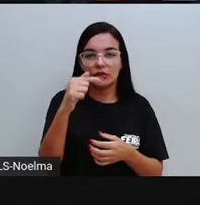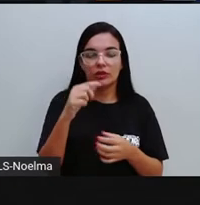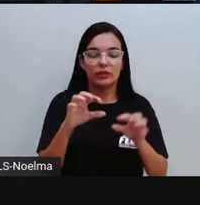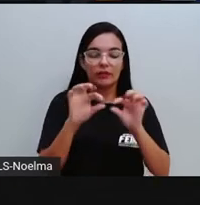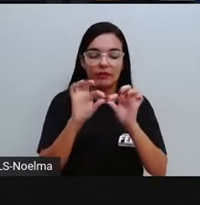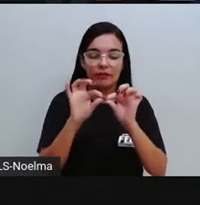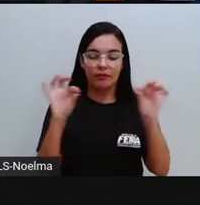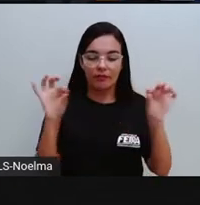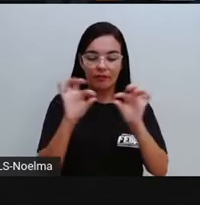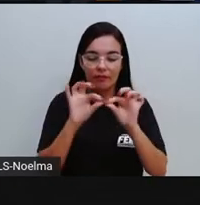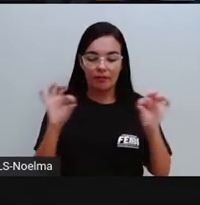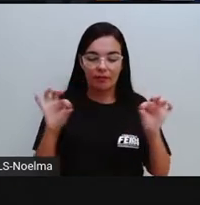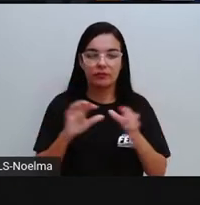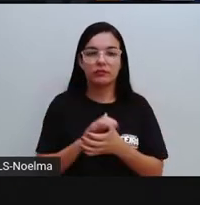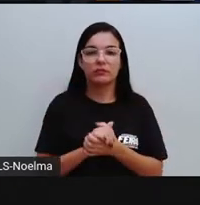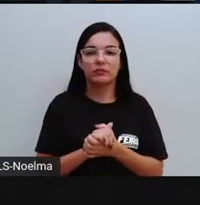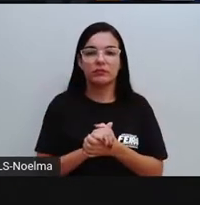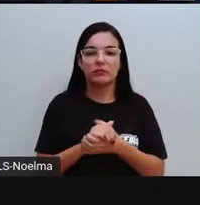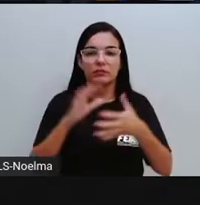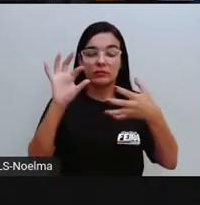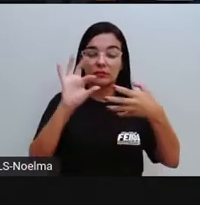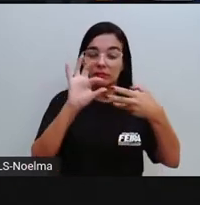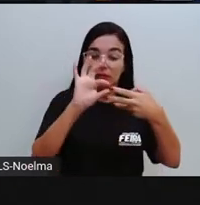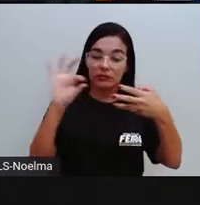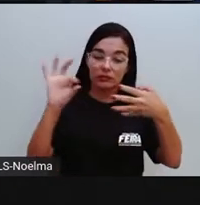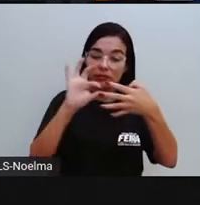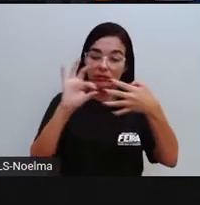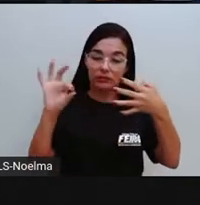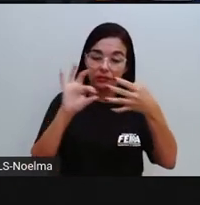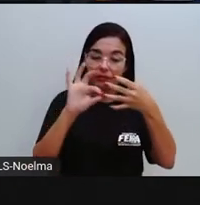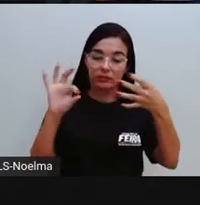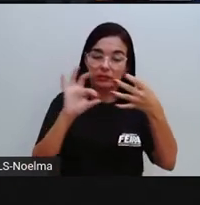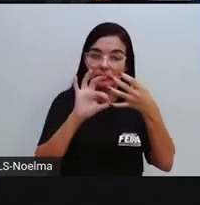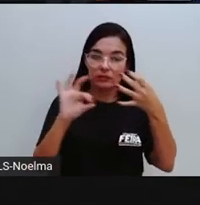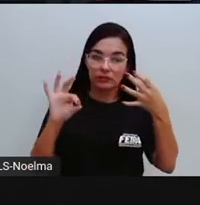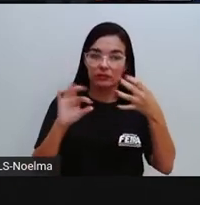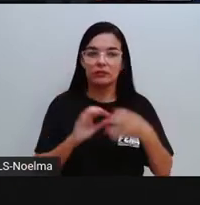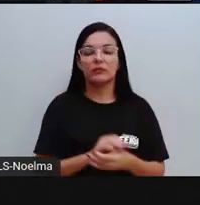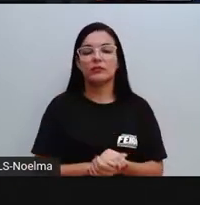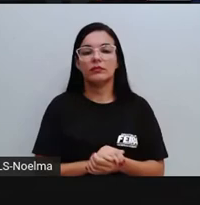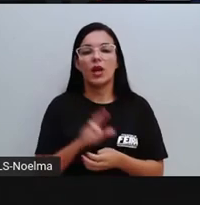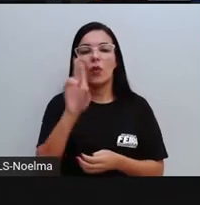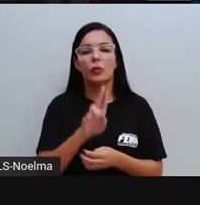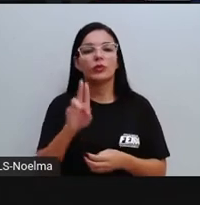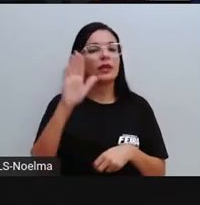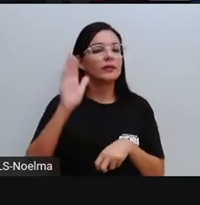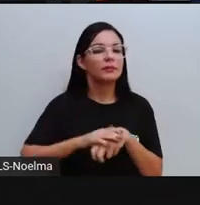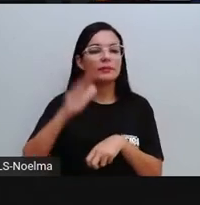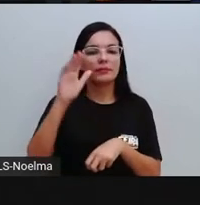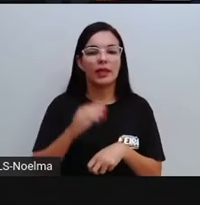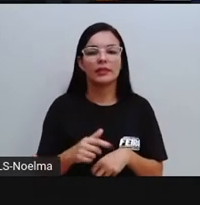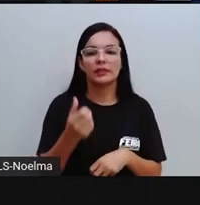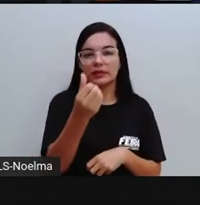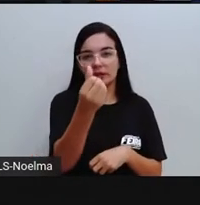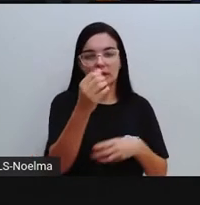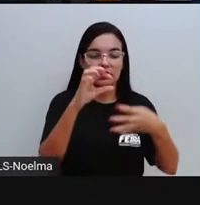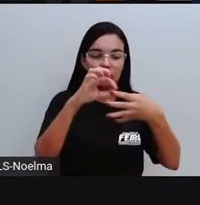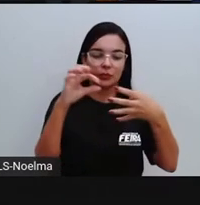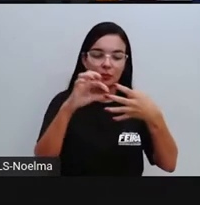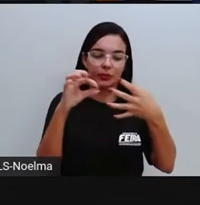septilha. Ou a gente pode utilizar a décima, que seriam 10 versos. Mas a mais utilizada é a sextilha, certo?